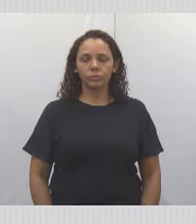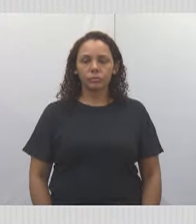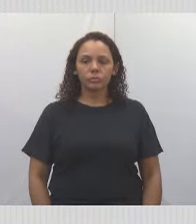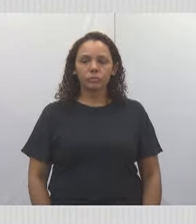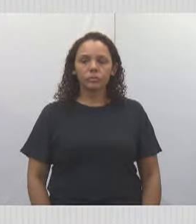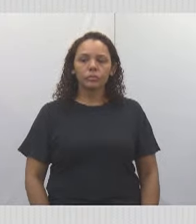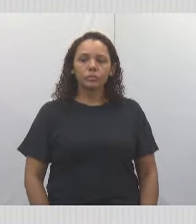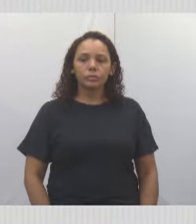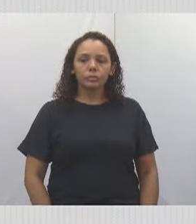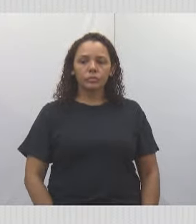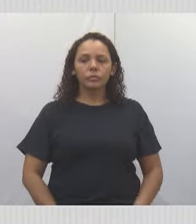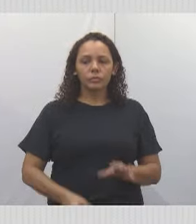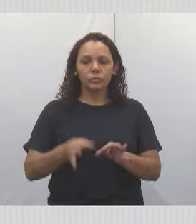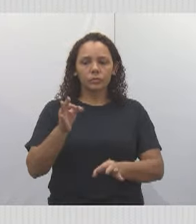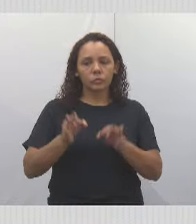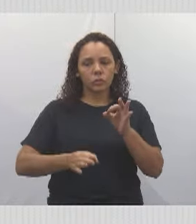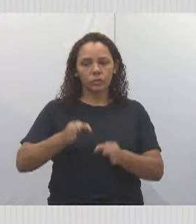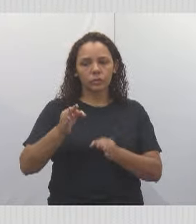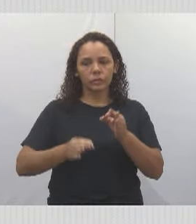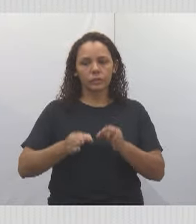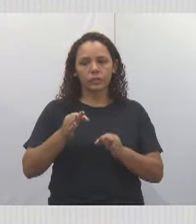Ordens judiciais.